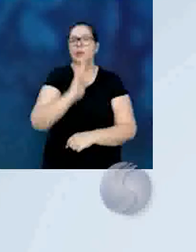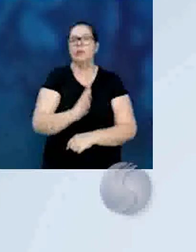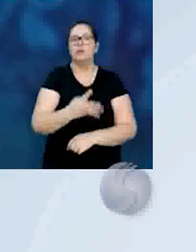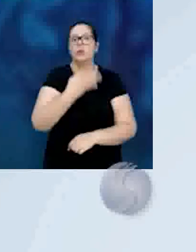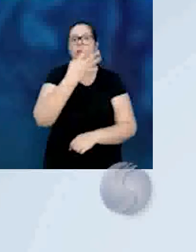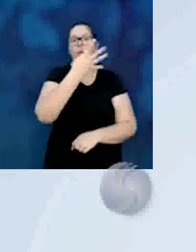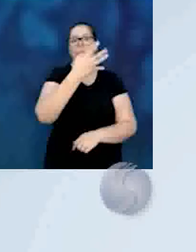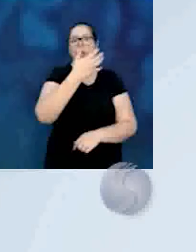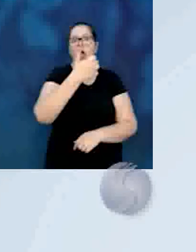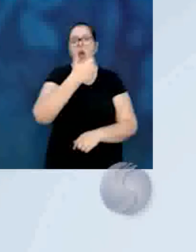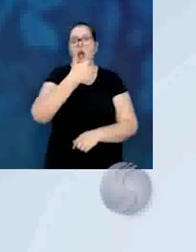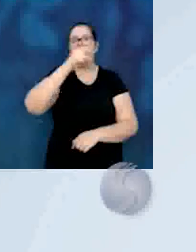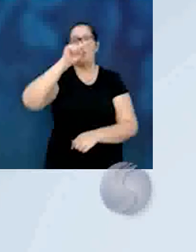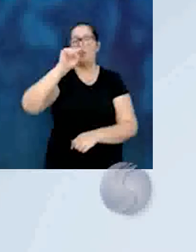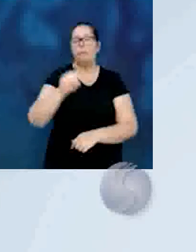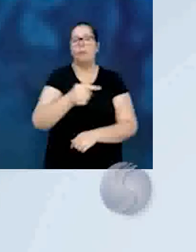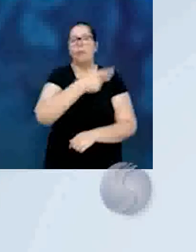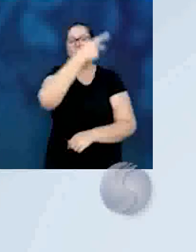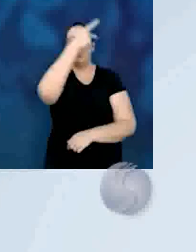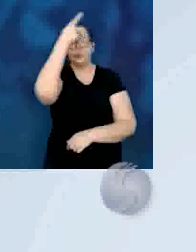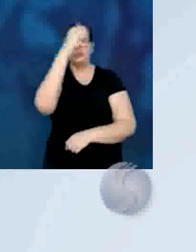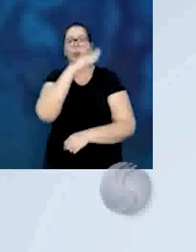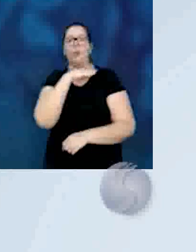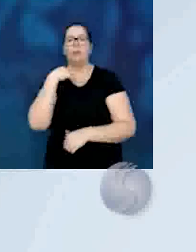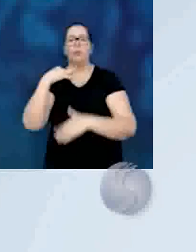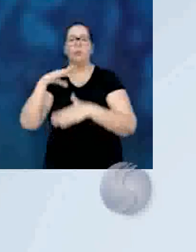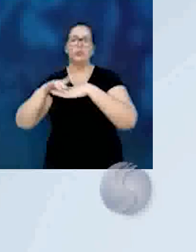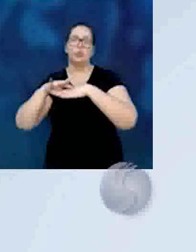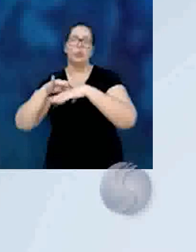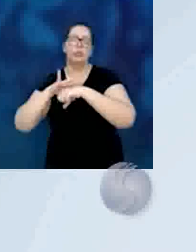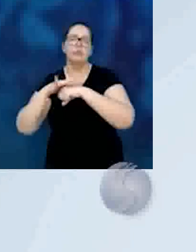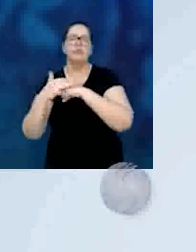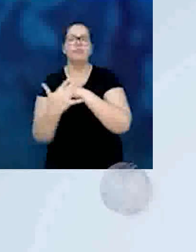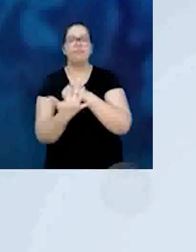pela Covid-19. Tá? 41 mil mortos no Brasil.